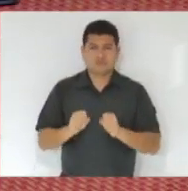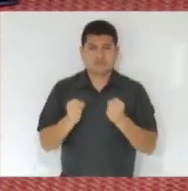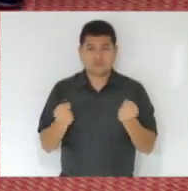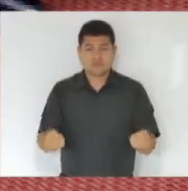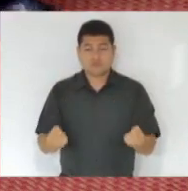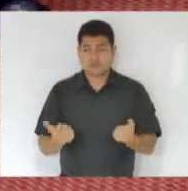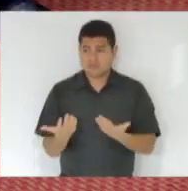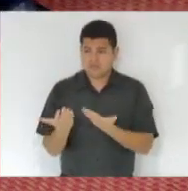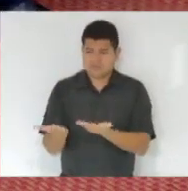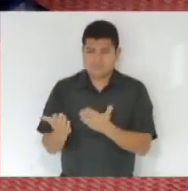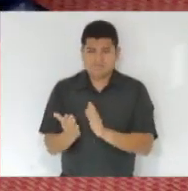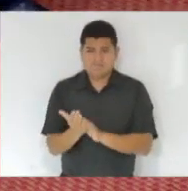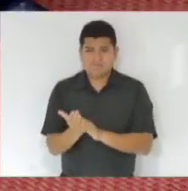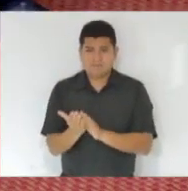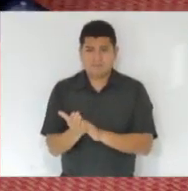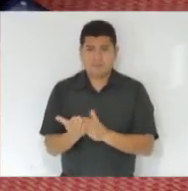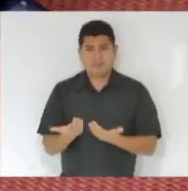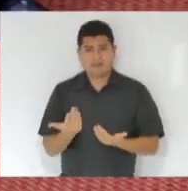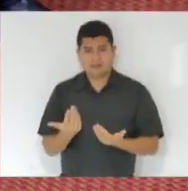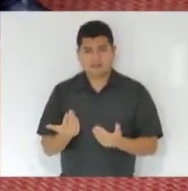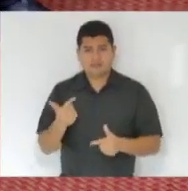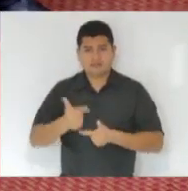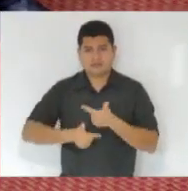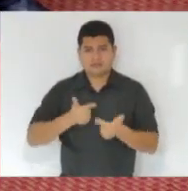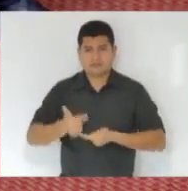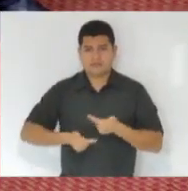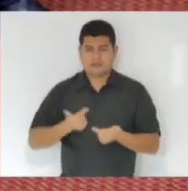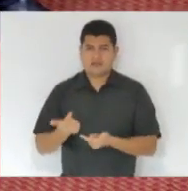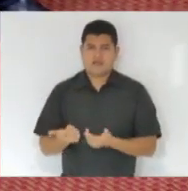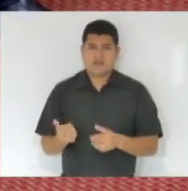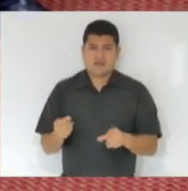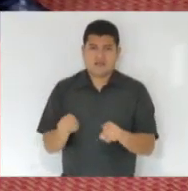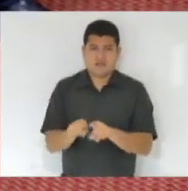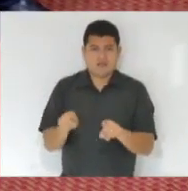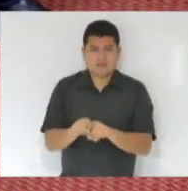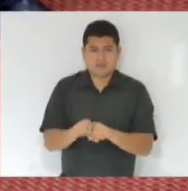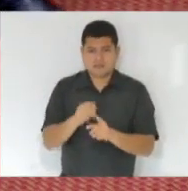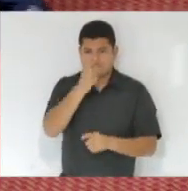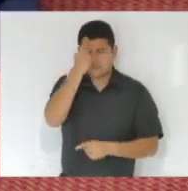esse trabalho, parabéns pelo que tem feito por Balneário e pelas pessoas.